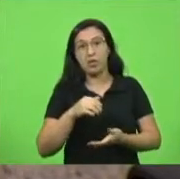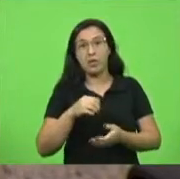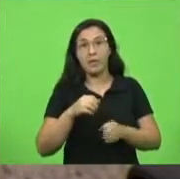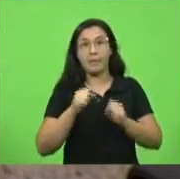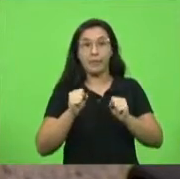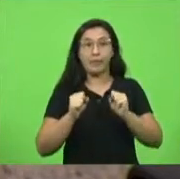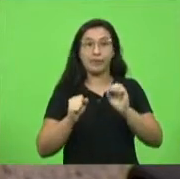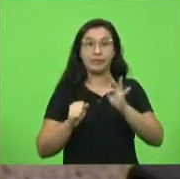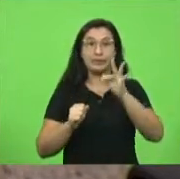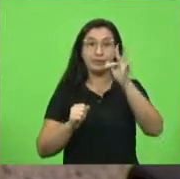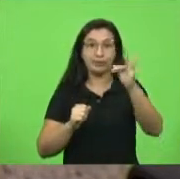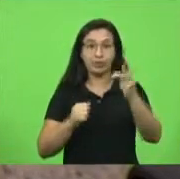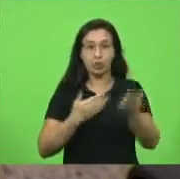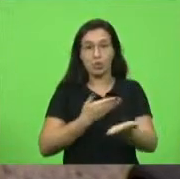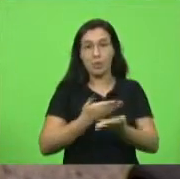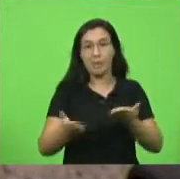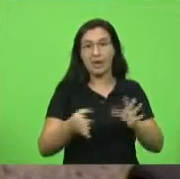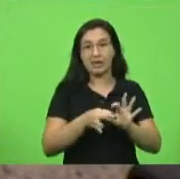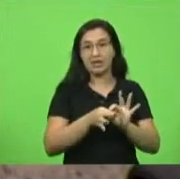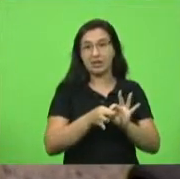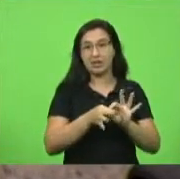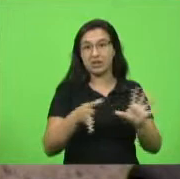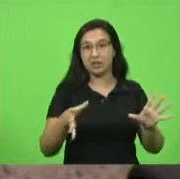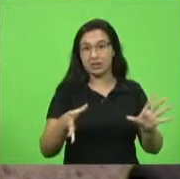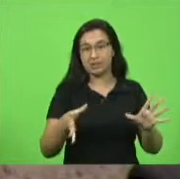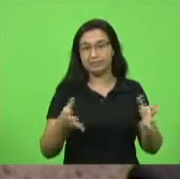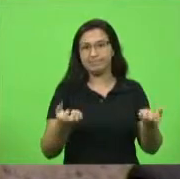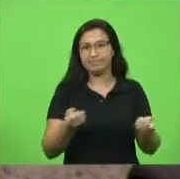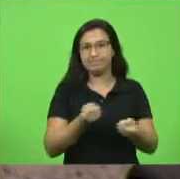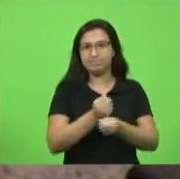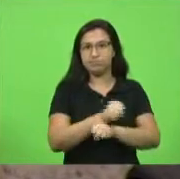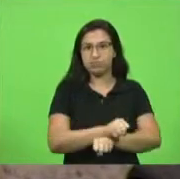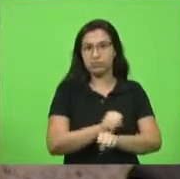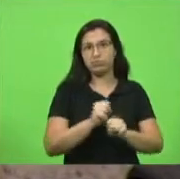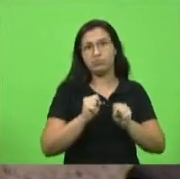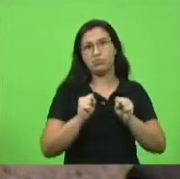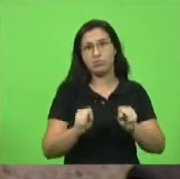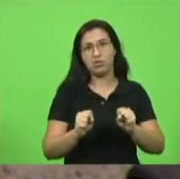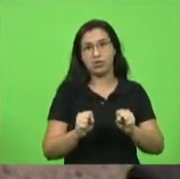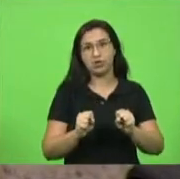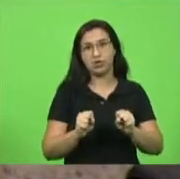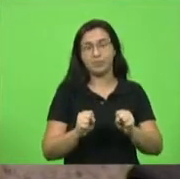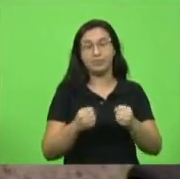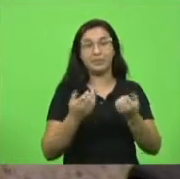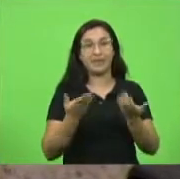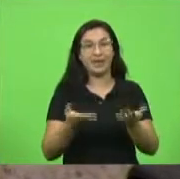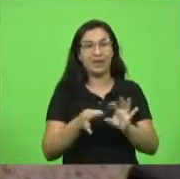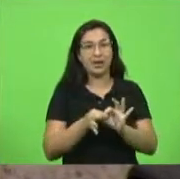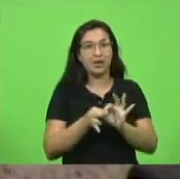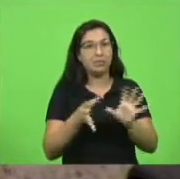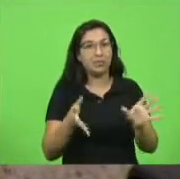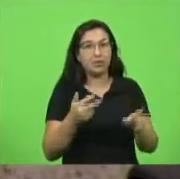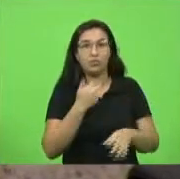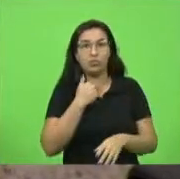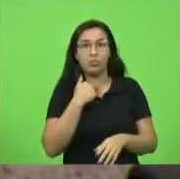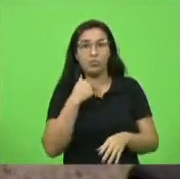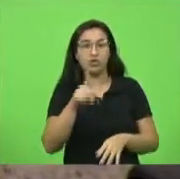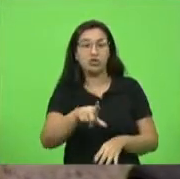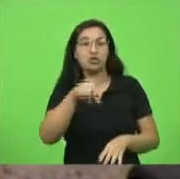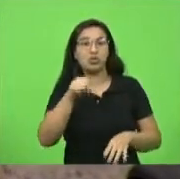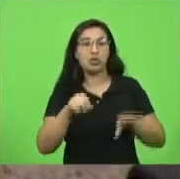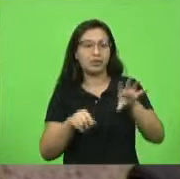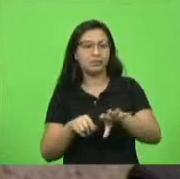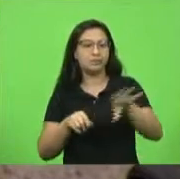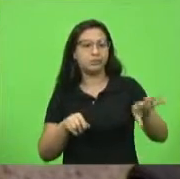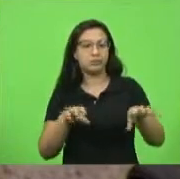nossa própria liberdade. E essa liberdade, a aplicação dela não pode ter lado. Pode ser